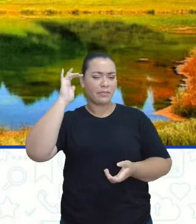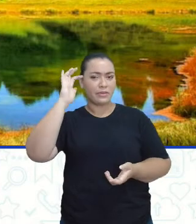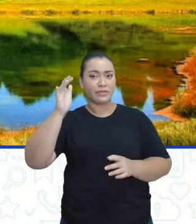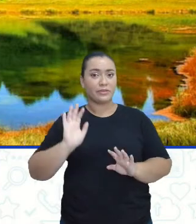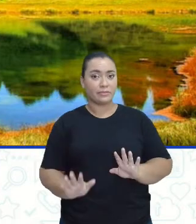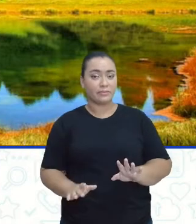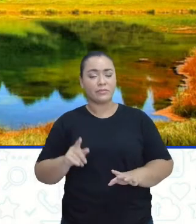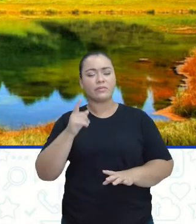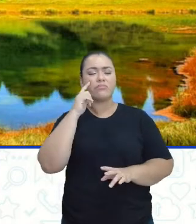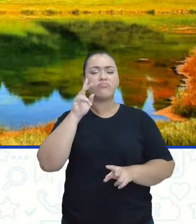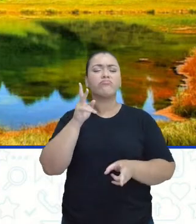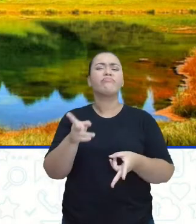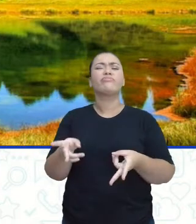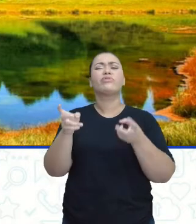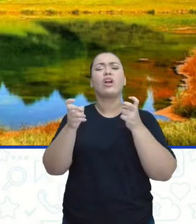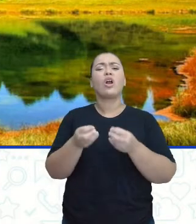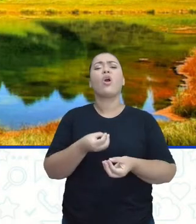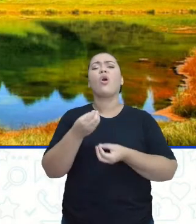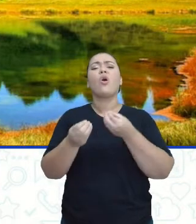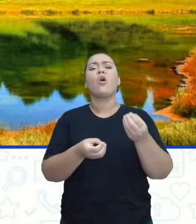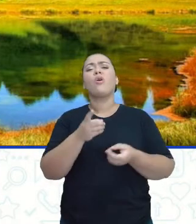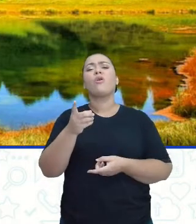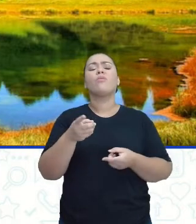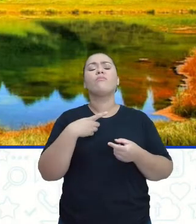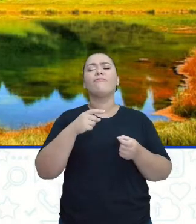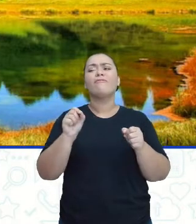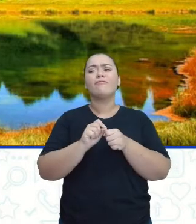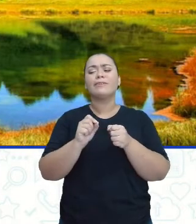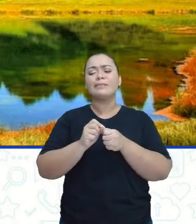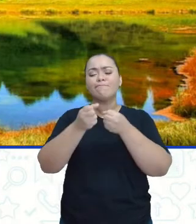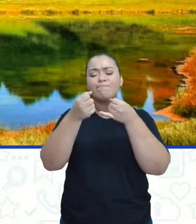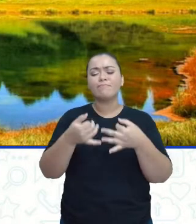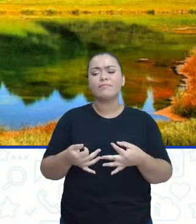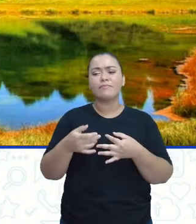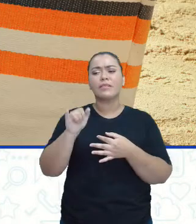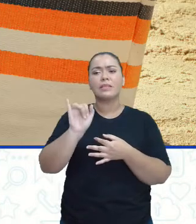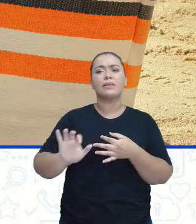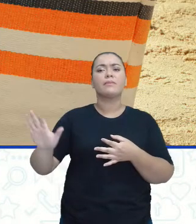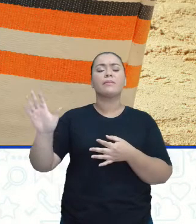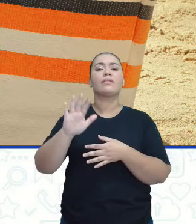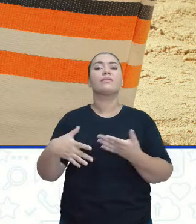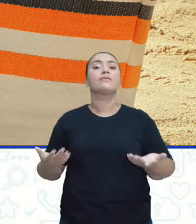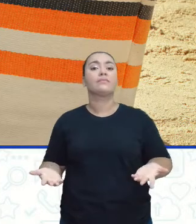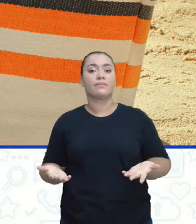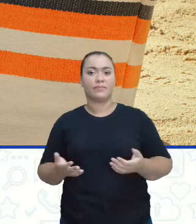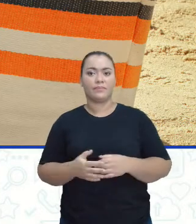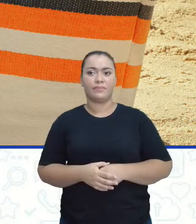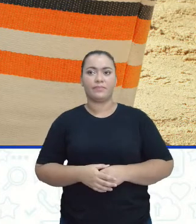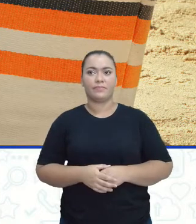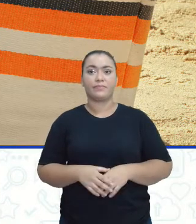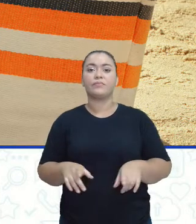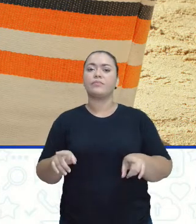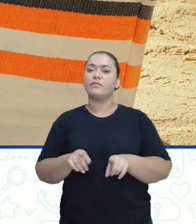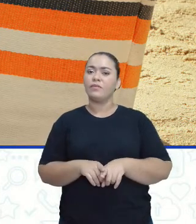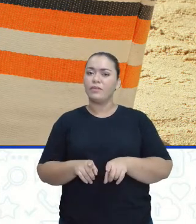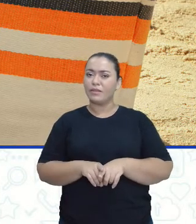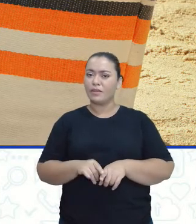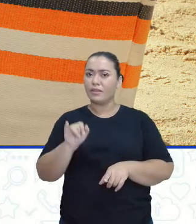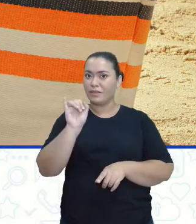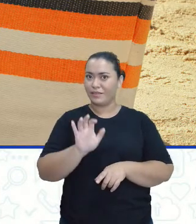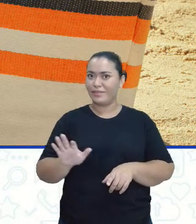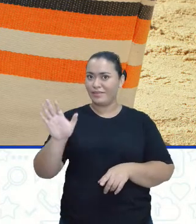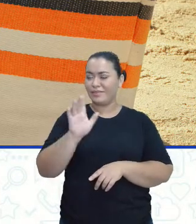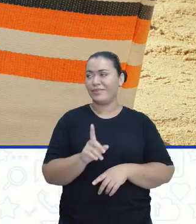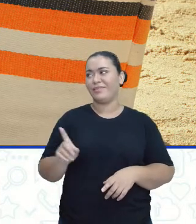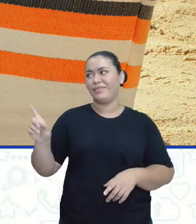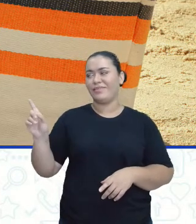observando e pensando, como vocês podem descrever essa imagem? E essa aqui também, estou no mood de férias,